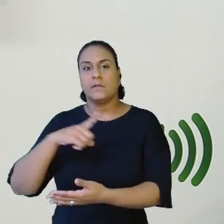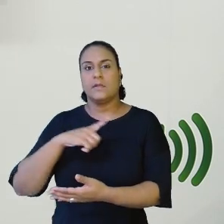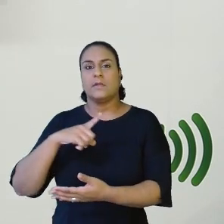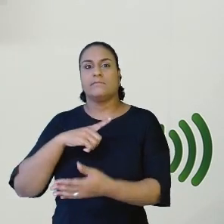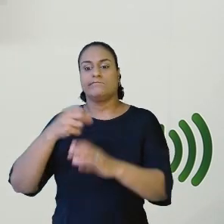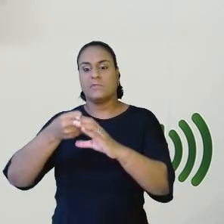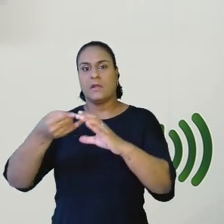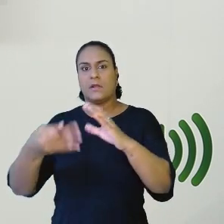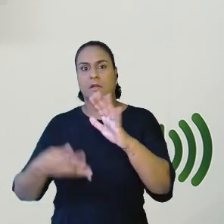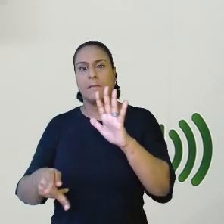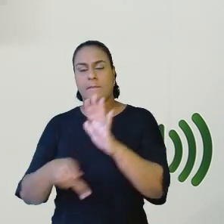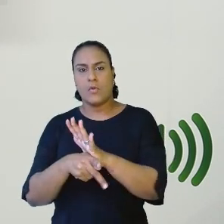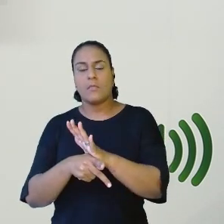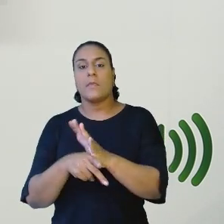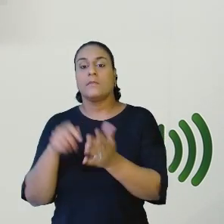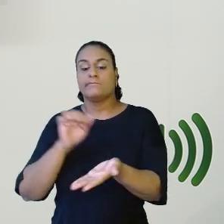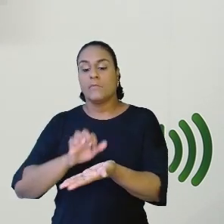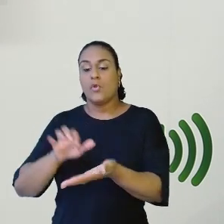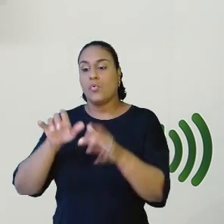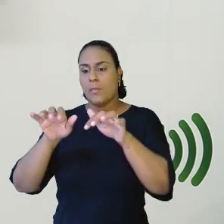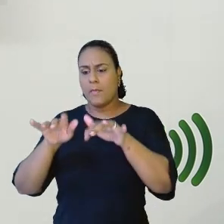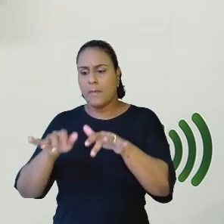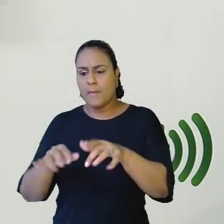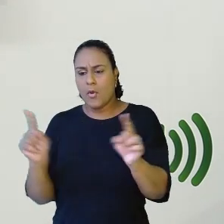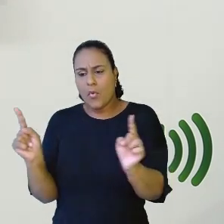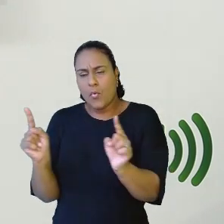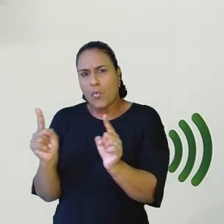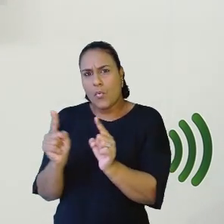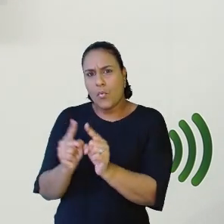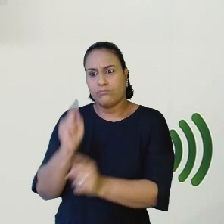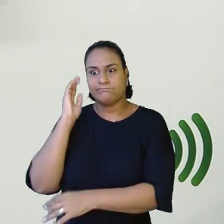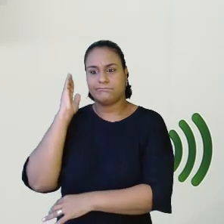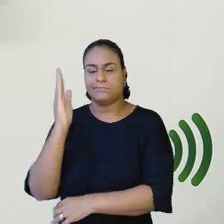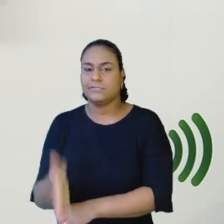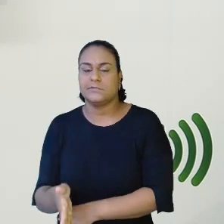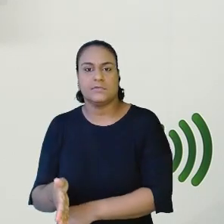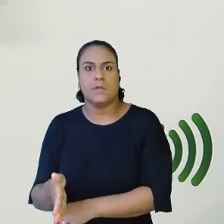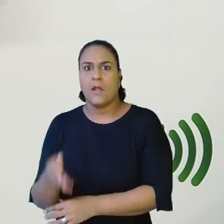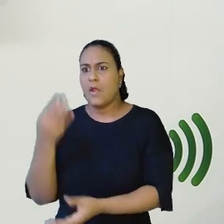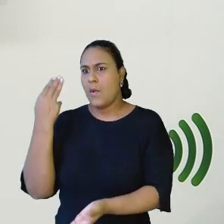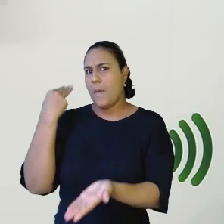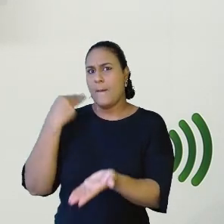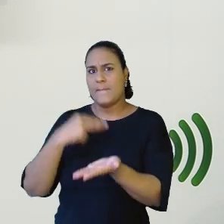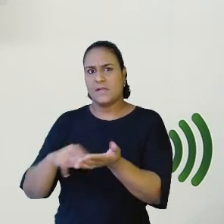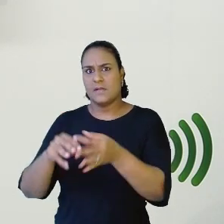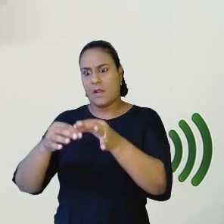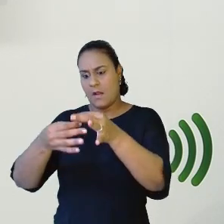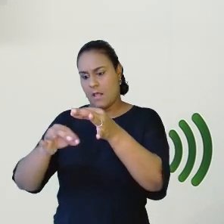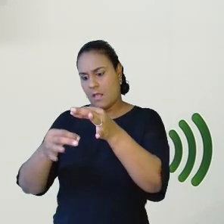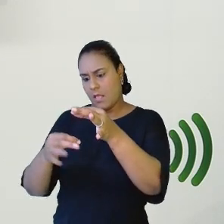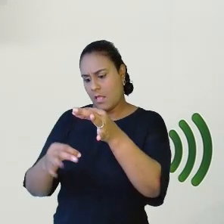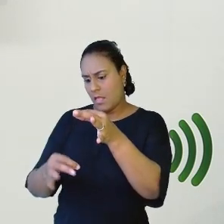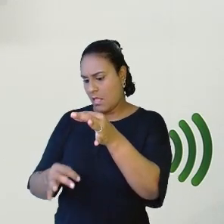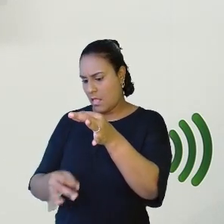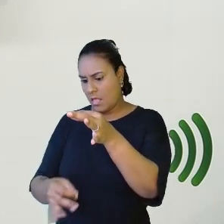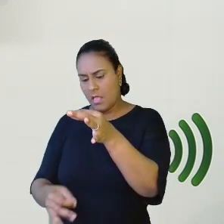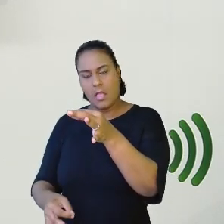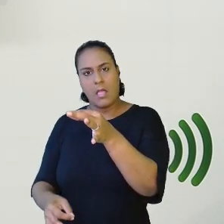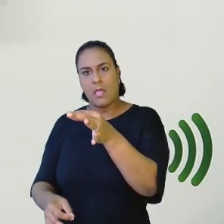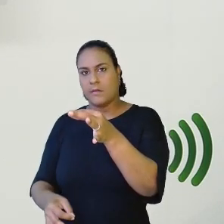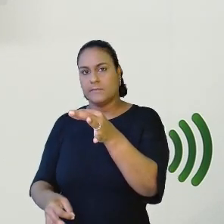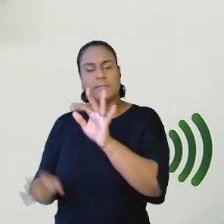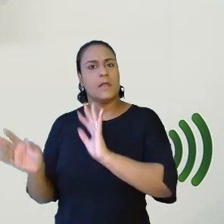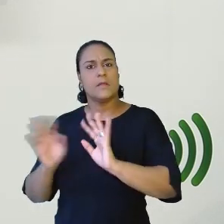textos curtos e diretos. Quando a gente manda uma mensagem, a gente não manda uma mensagem como escrevia antigamente uma carta. A gente